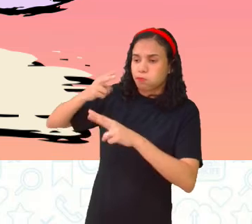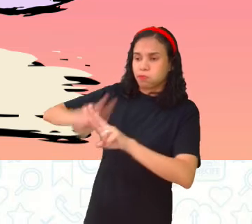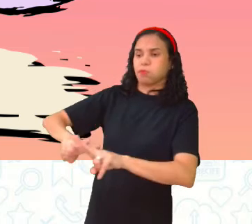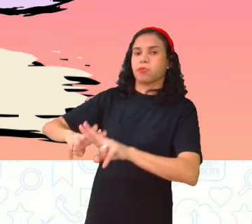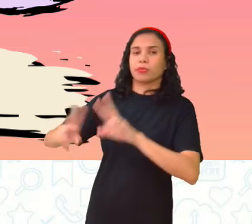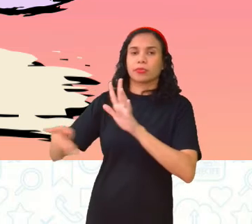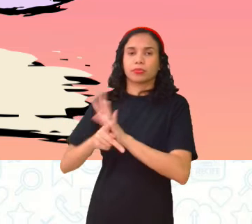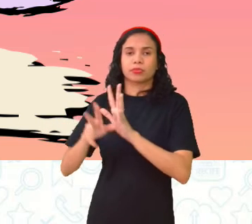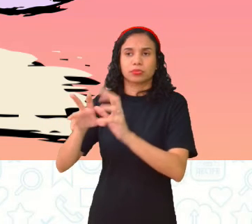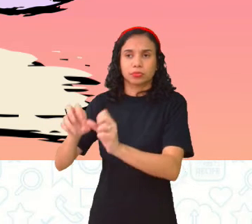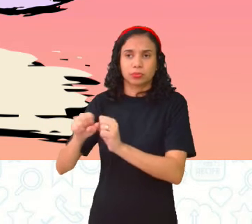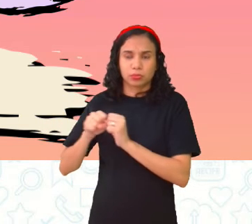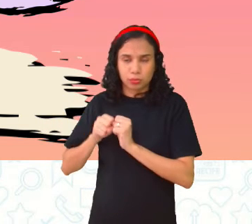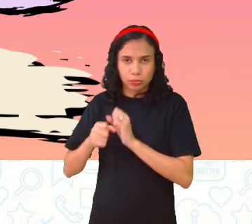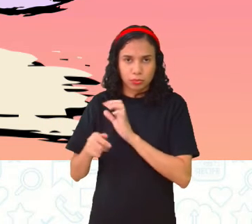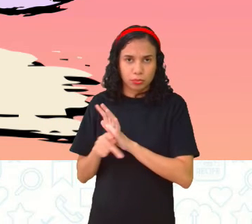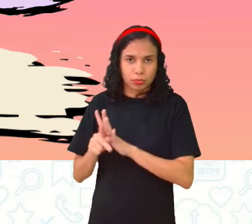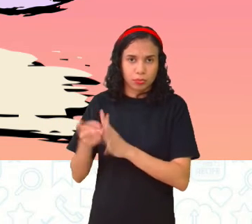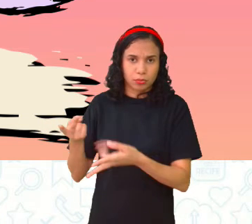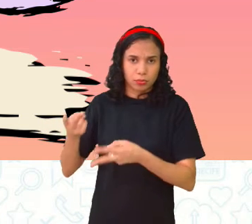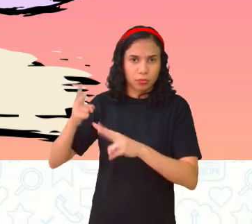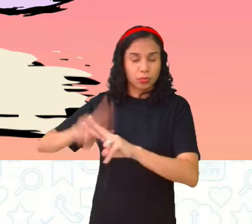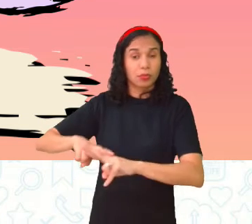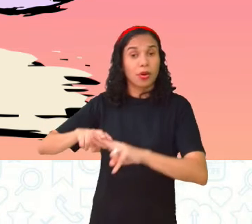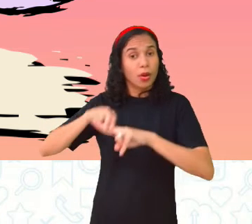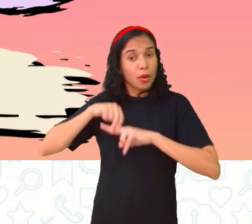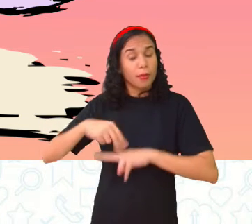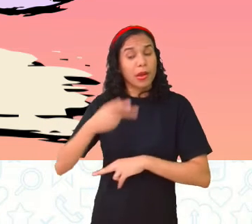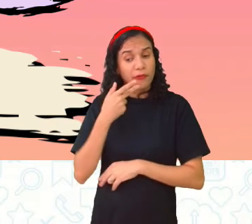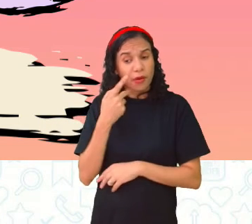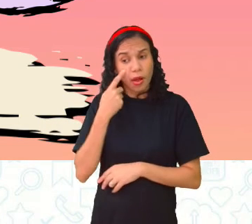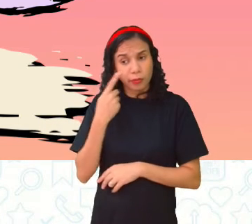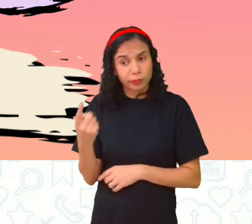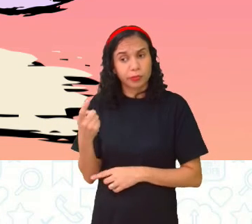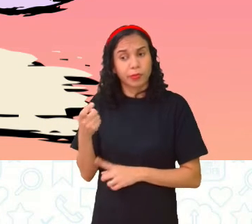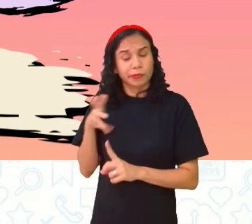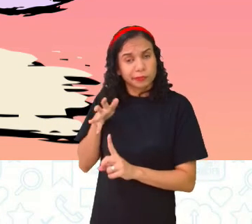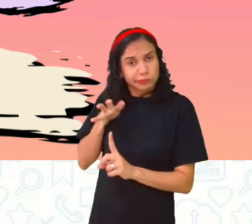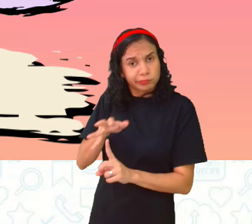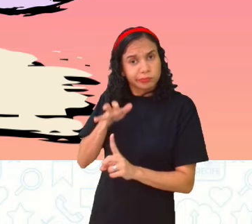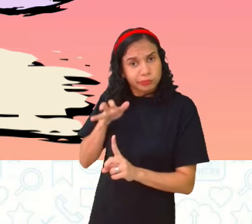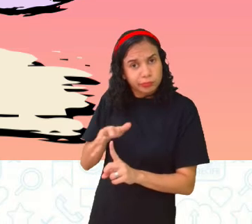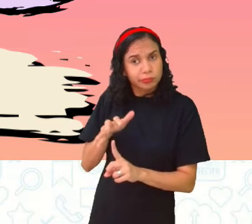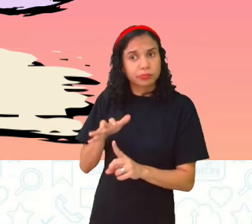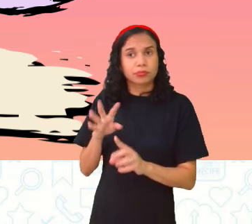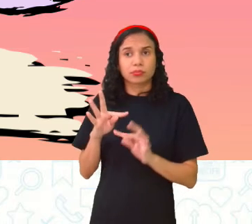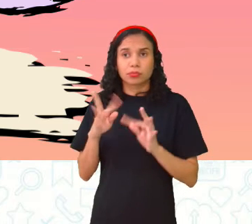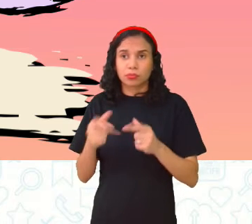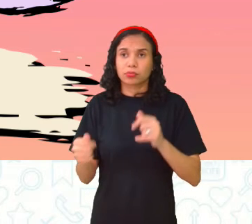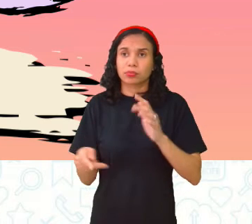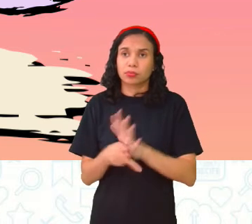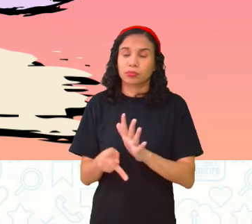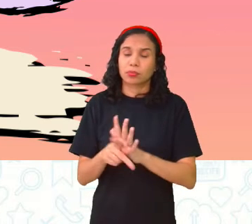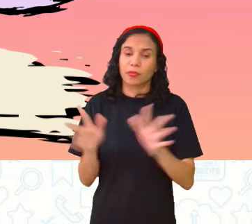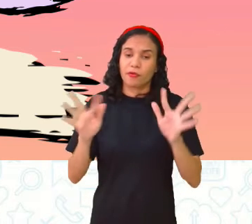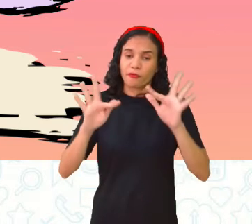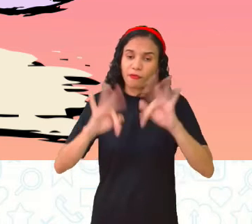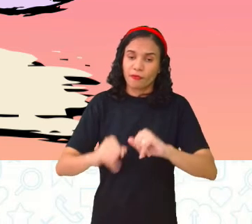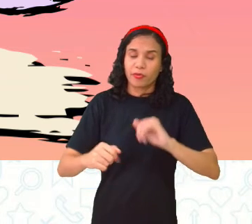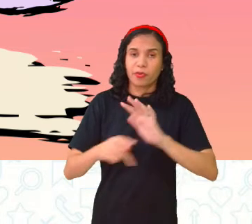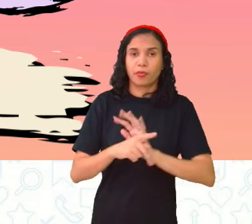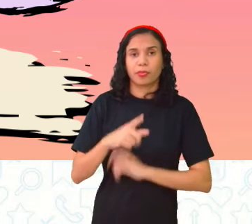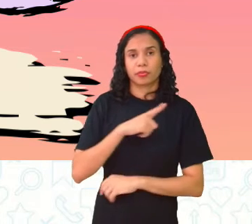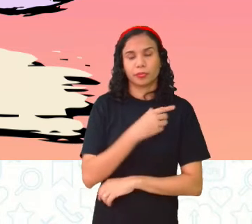Britânica pegava e aprisionava, porque ela estava pressionando para que colocasse fim,